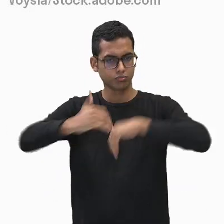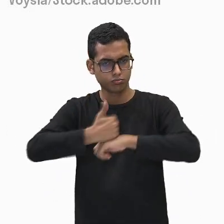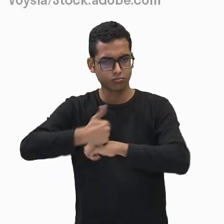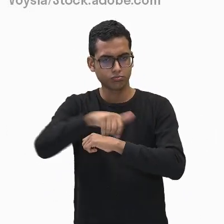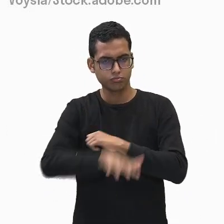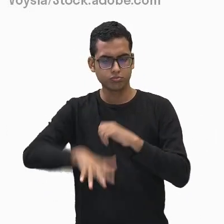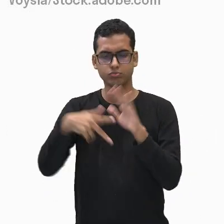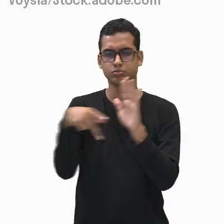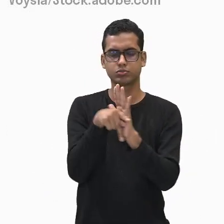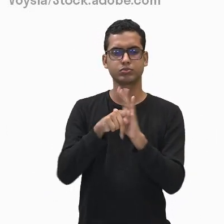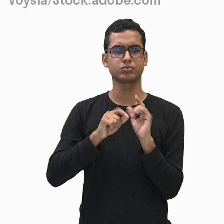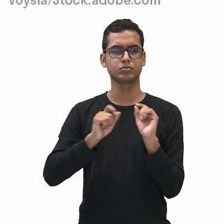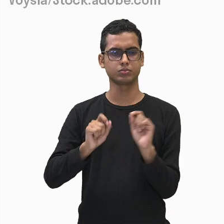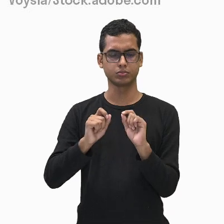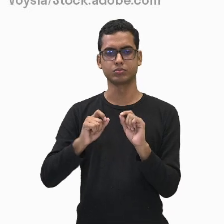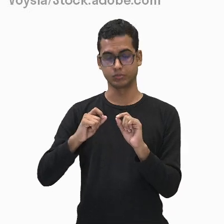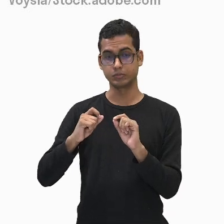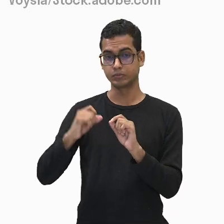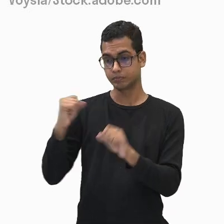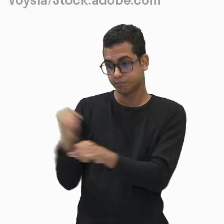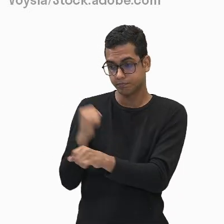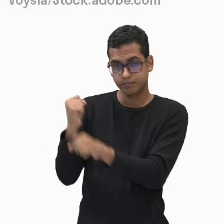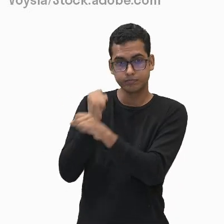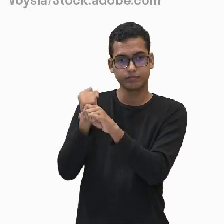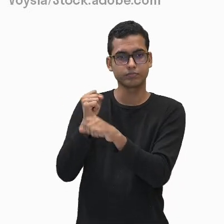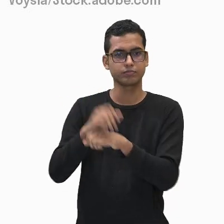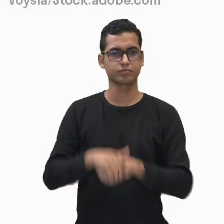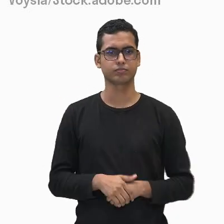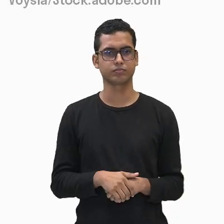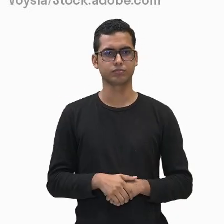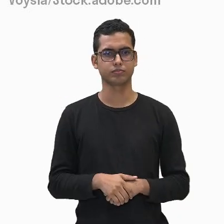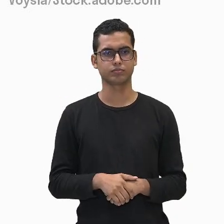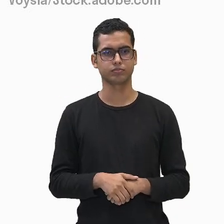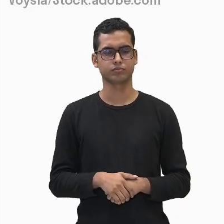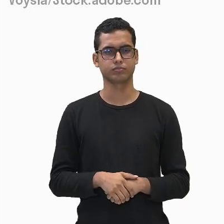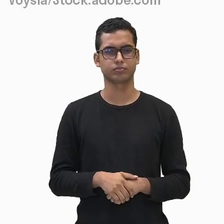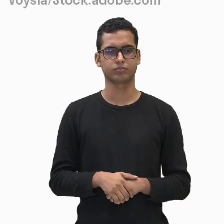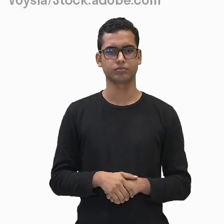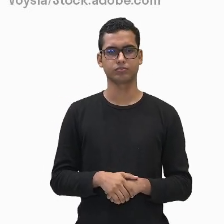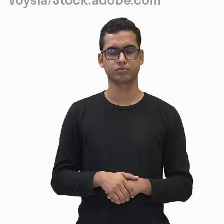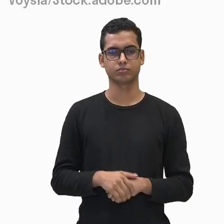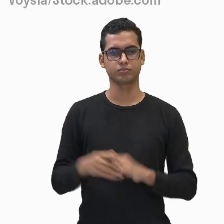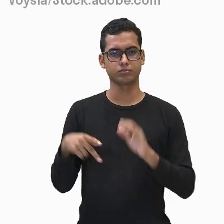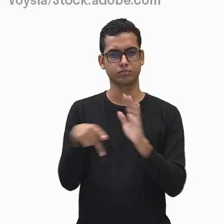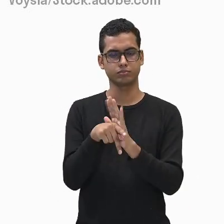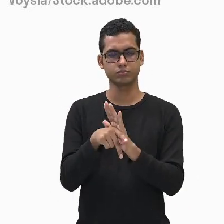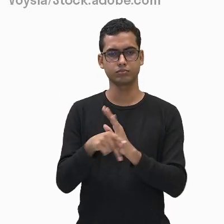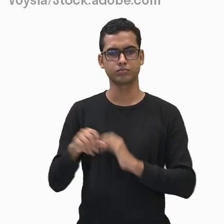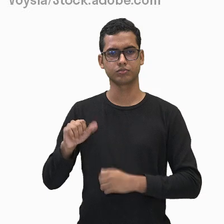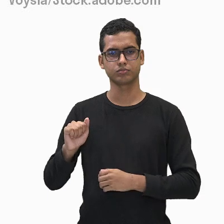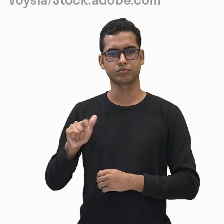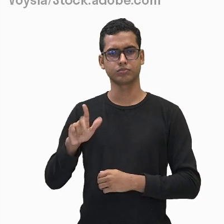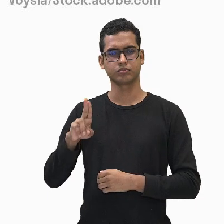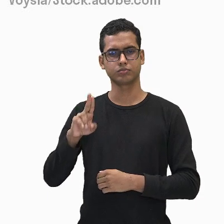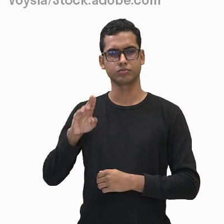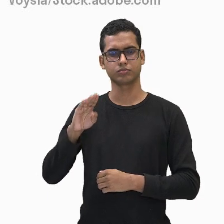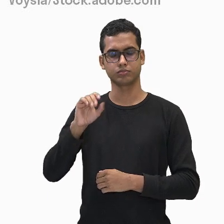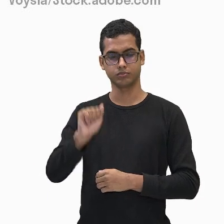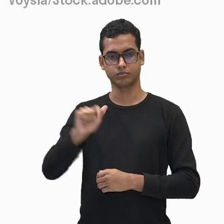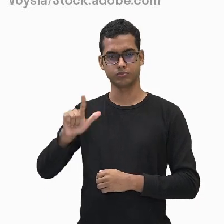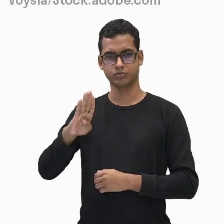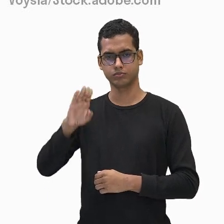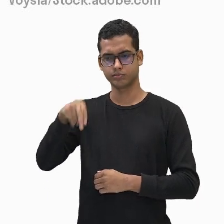o trabalhador da construção, é o pedreiro, né? O eletricista, o pintor. Temos